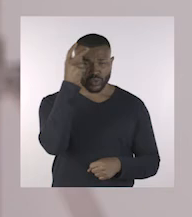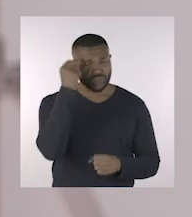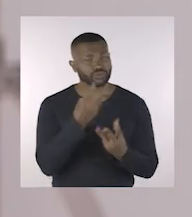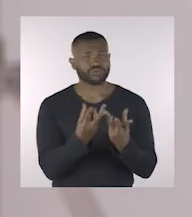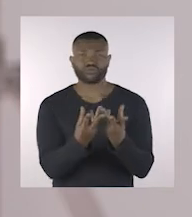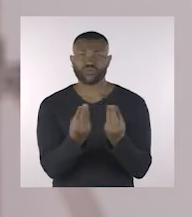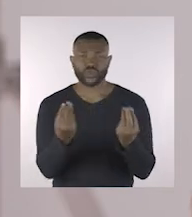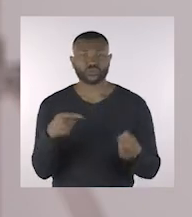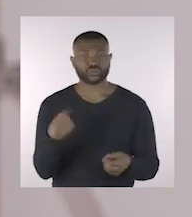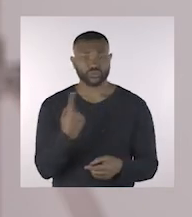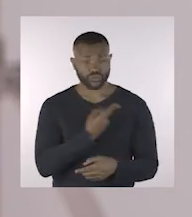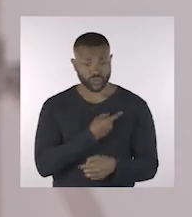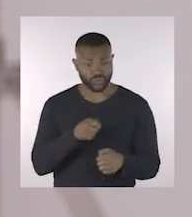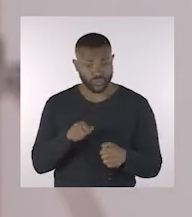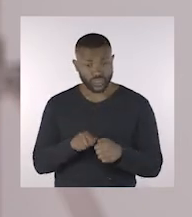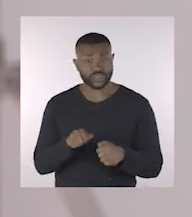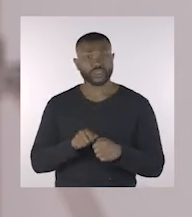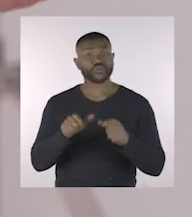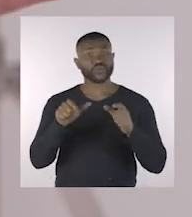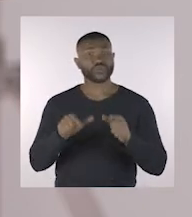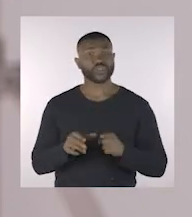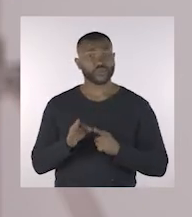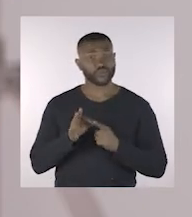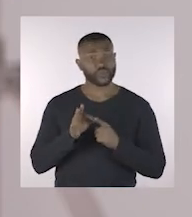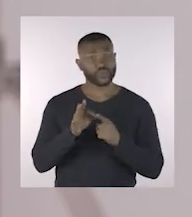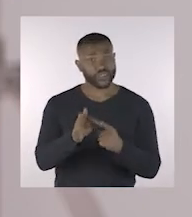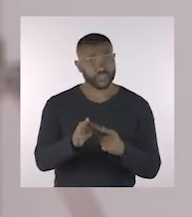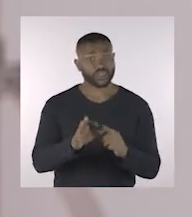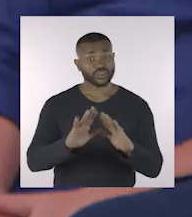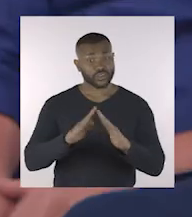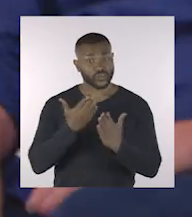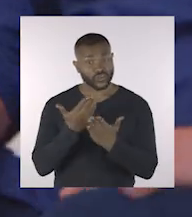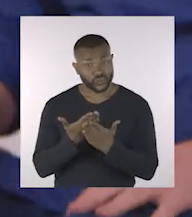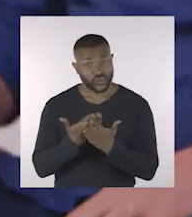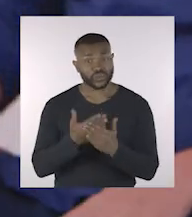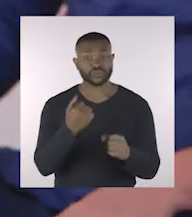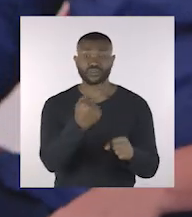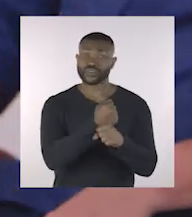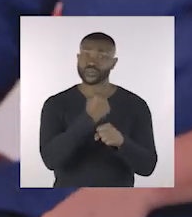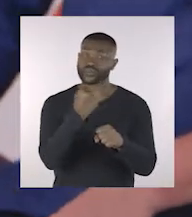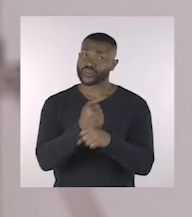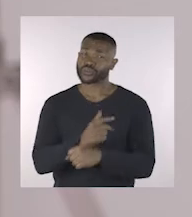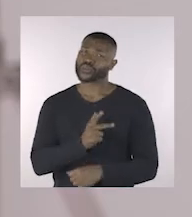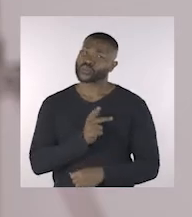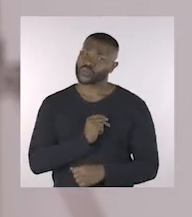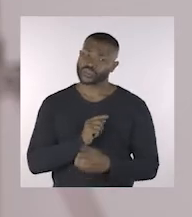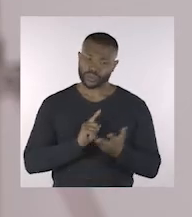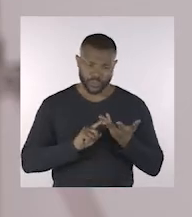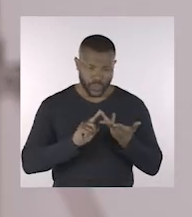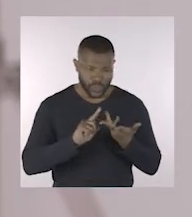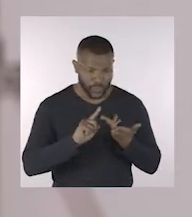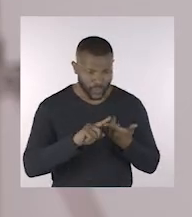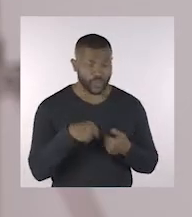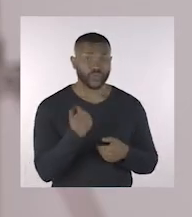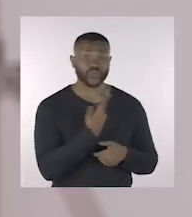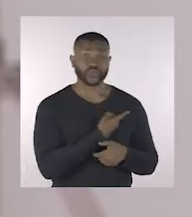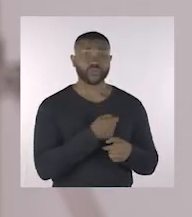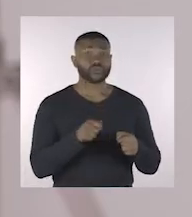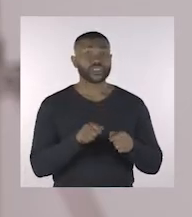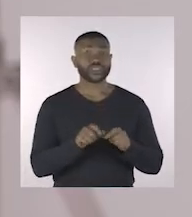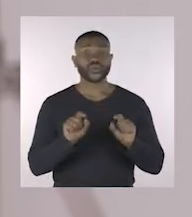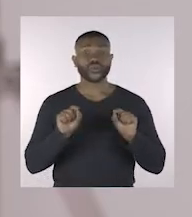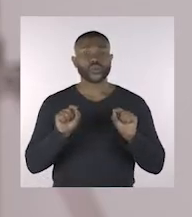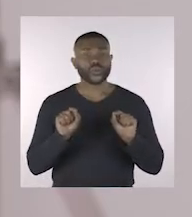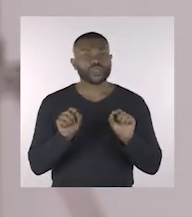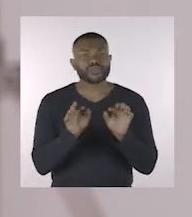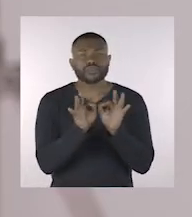prefeitura há milhares que a gente vai fazer na periferia reformas de escola quer dizer tudo isso